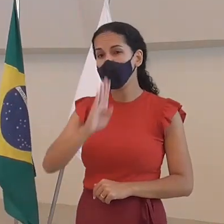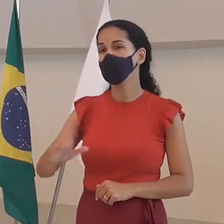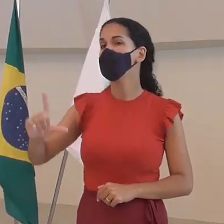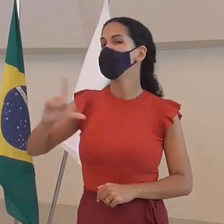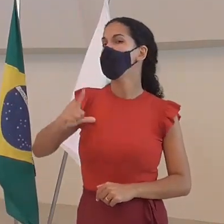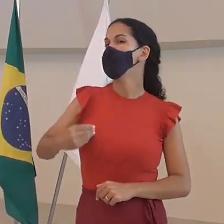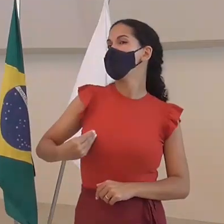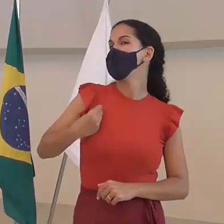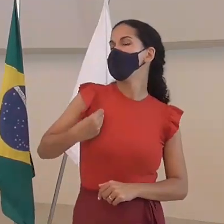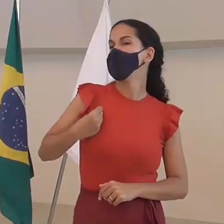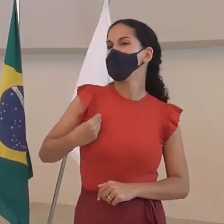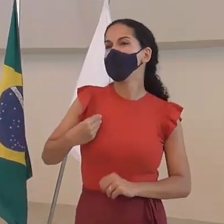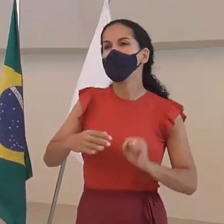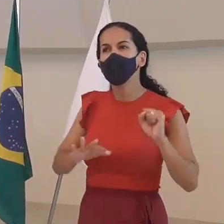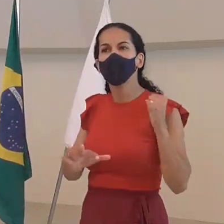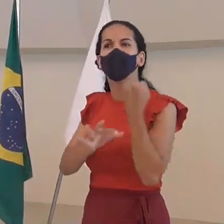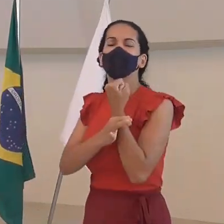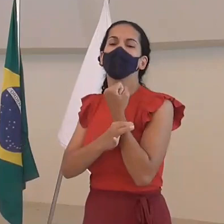Carta aos Brasileiros de